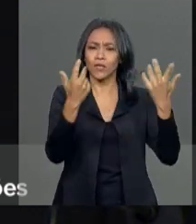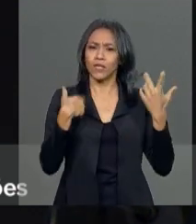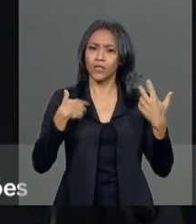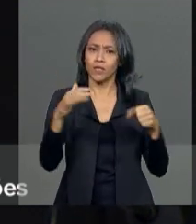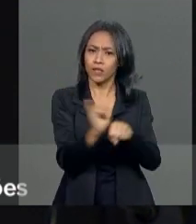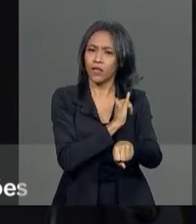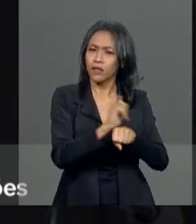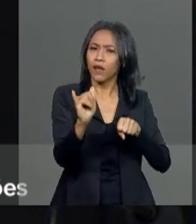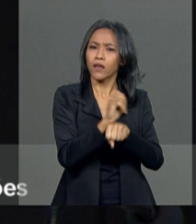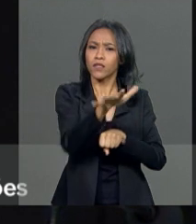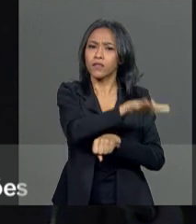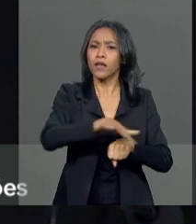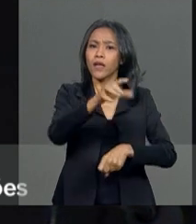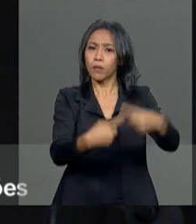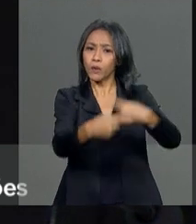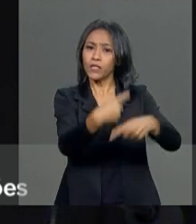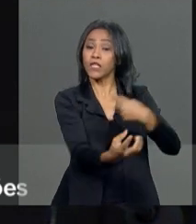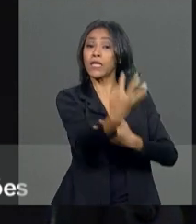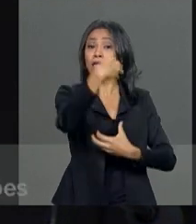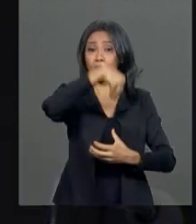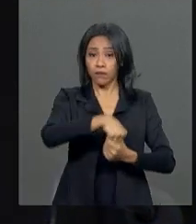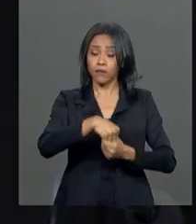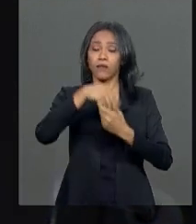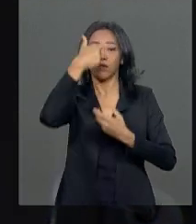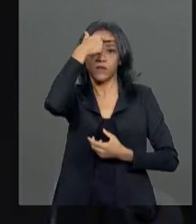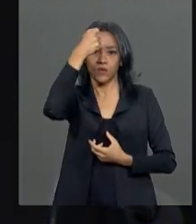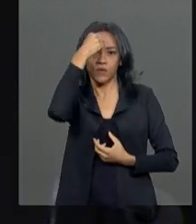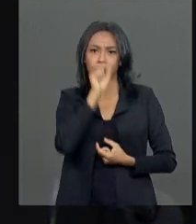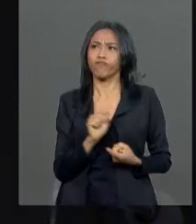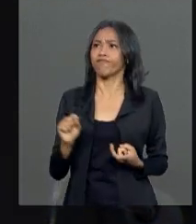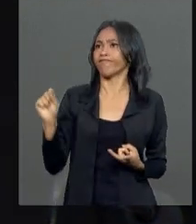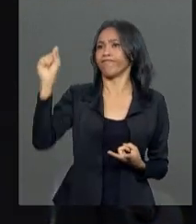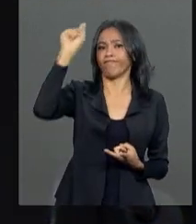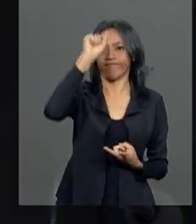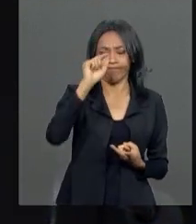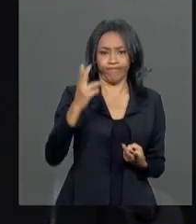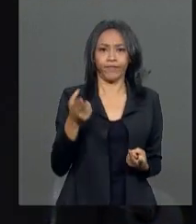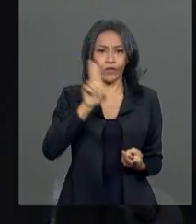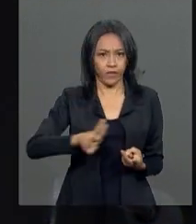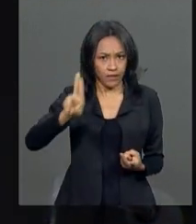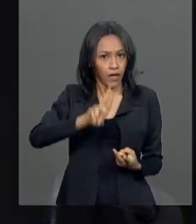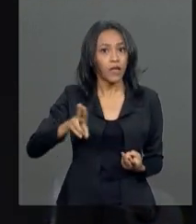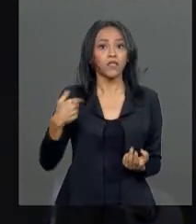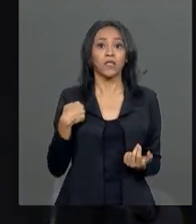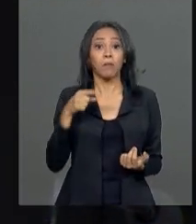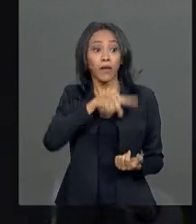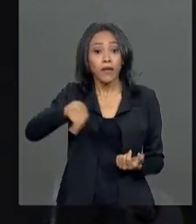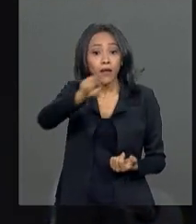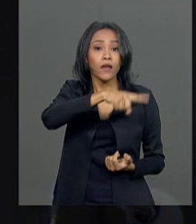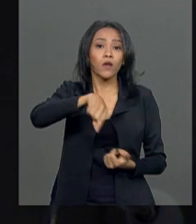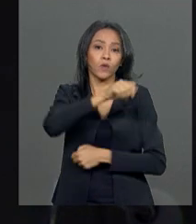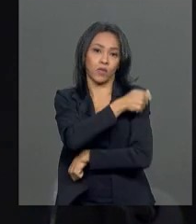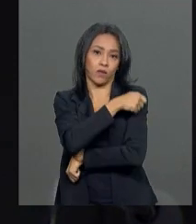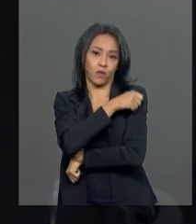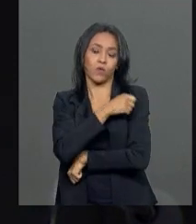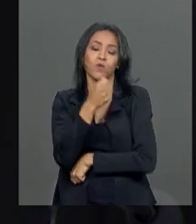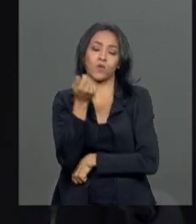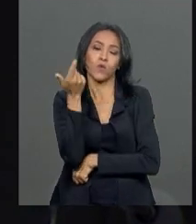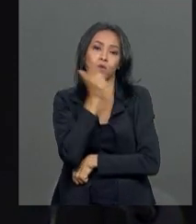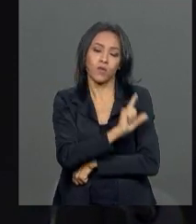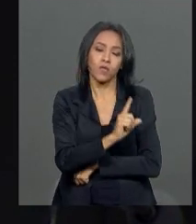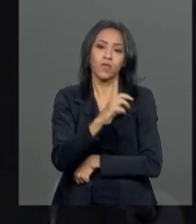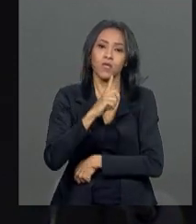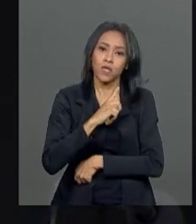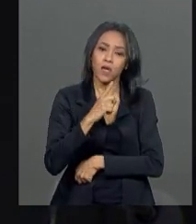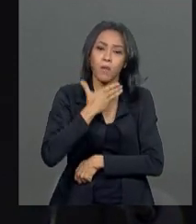dentro da academia, dentro das instituições, fazendo com que os alunos também possam contar com